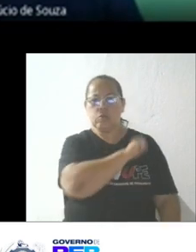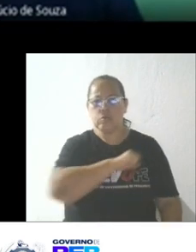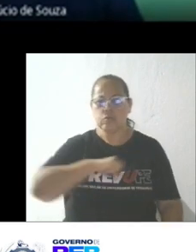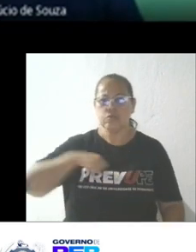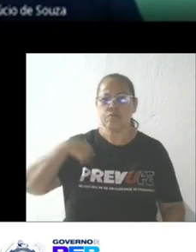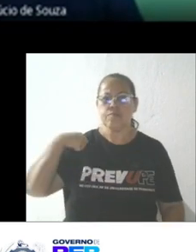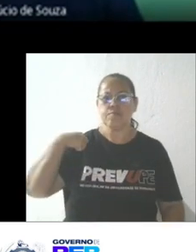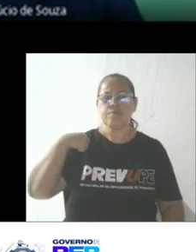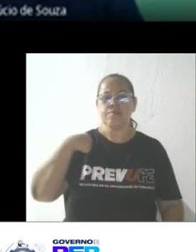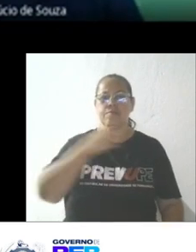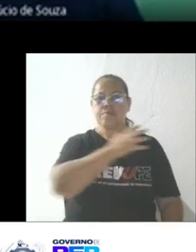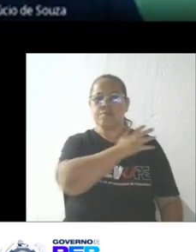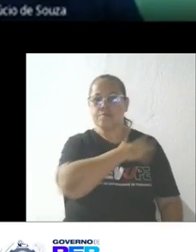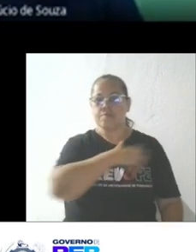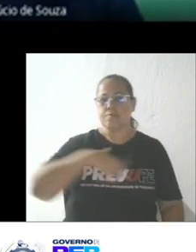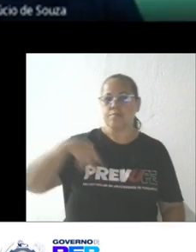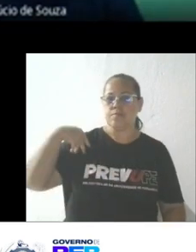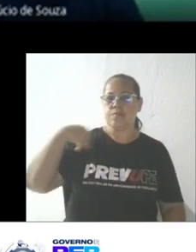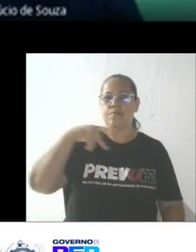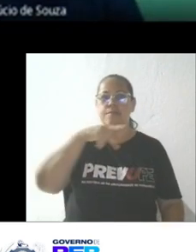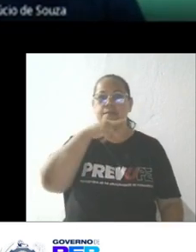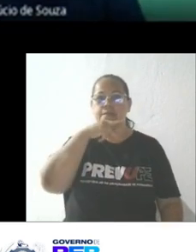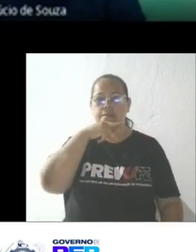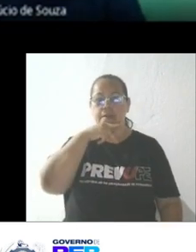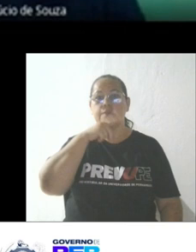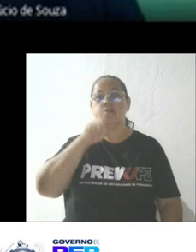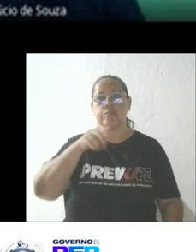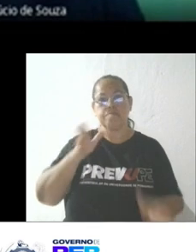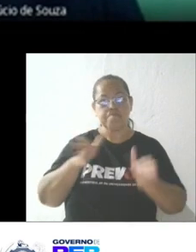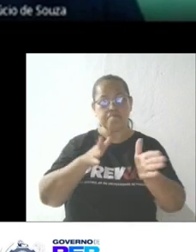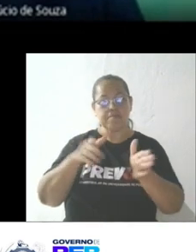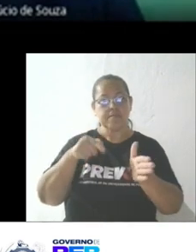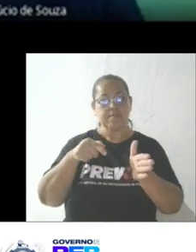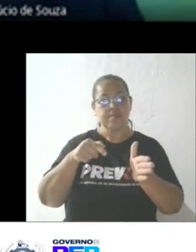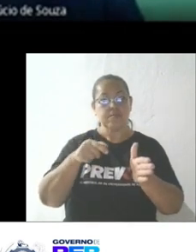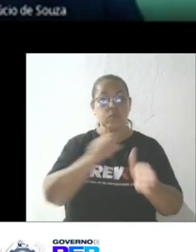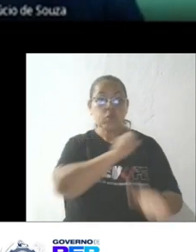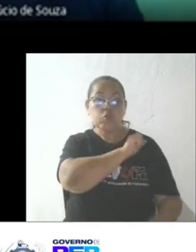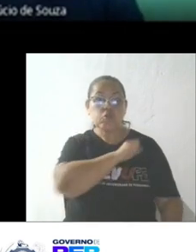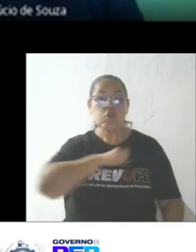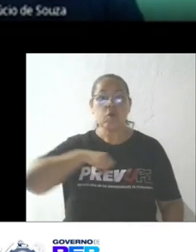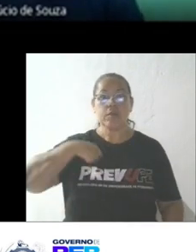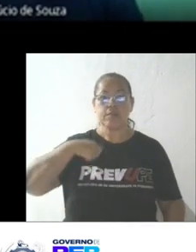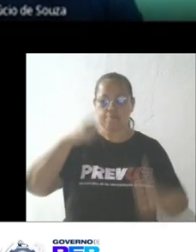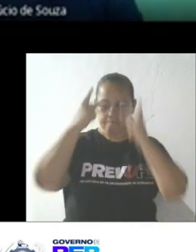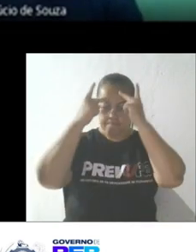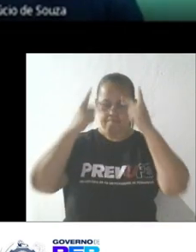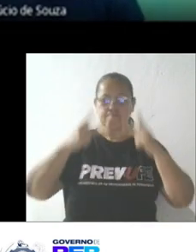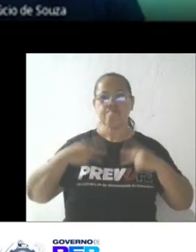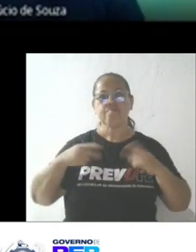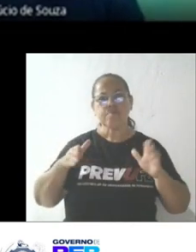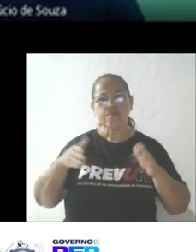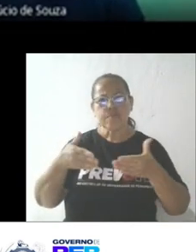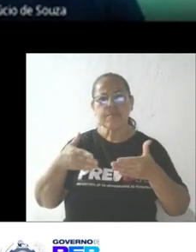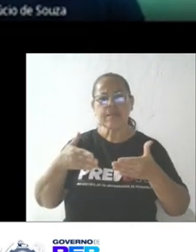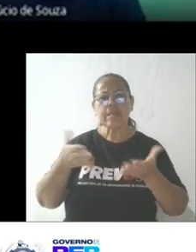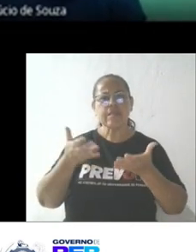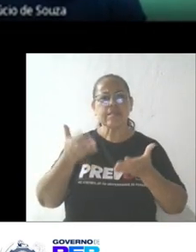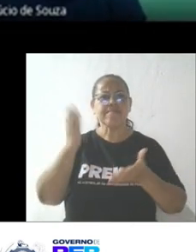foram do período socrático mais humano que buscava entender mais a realidade